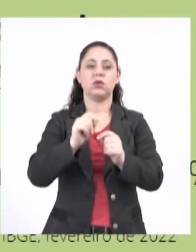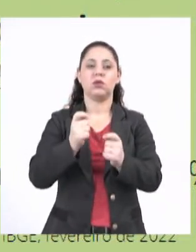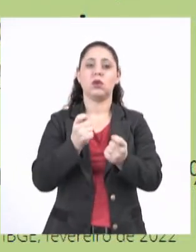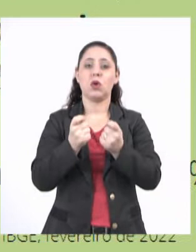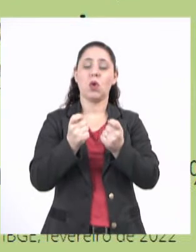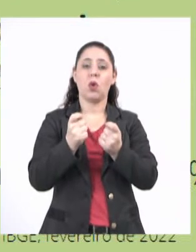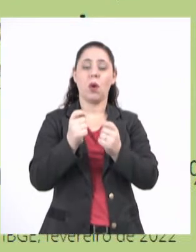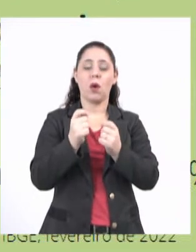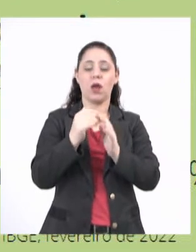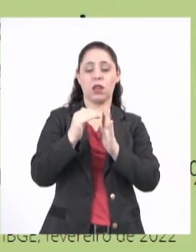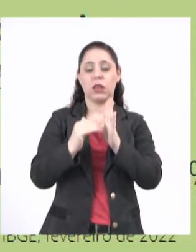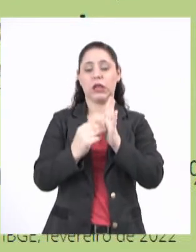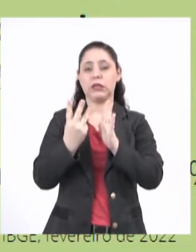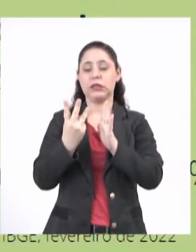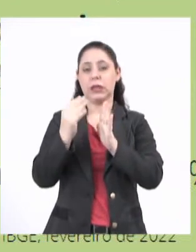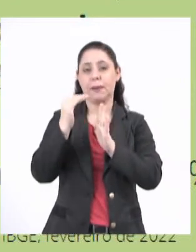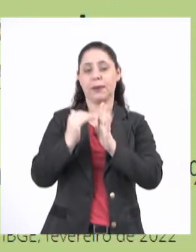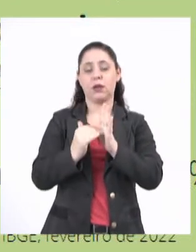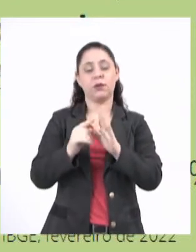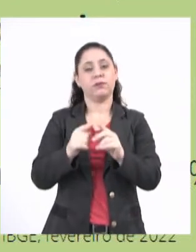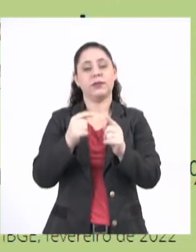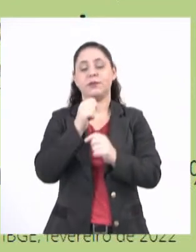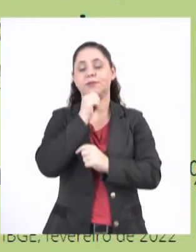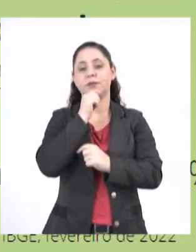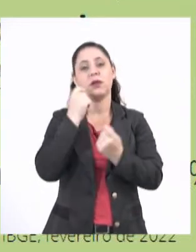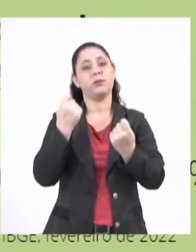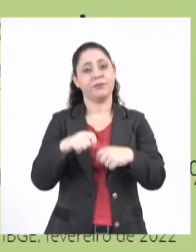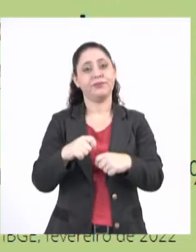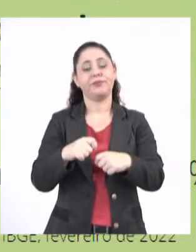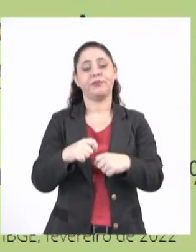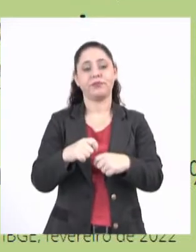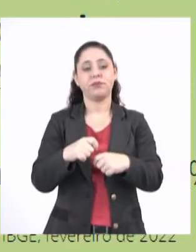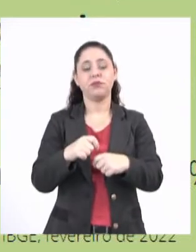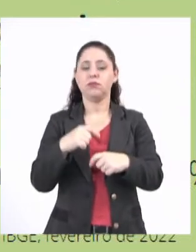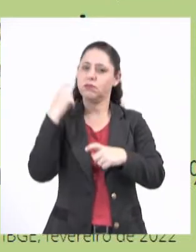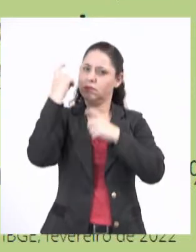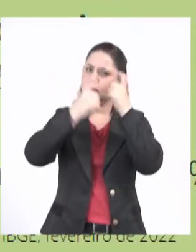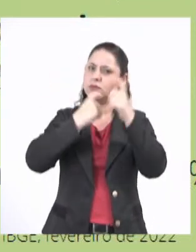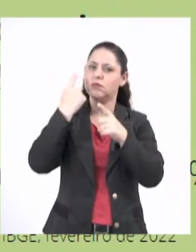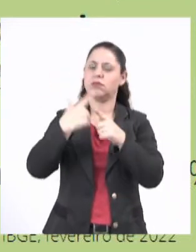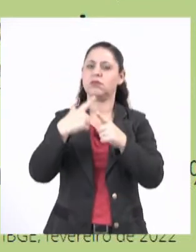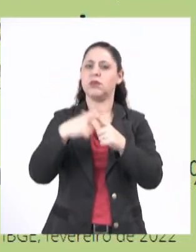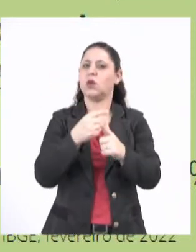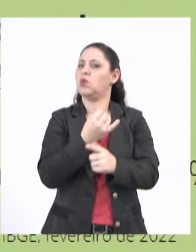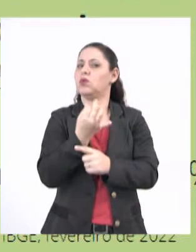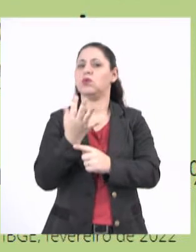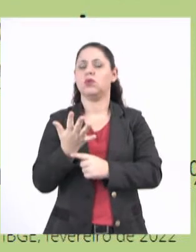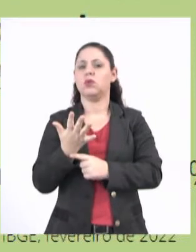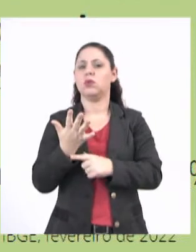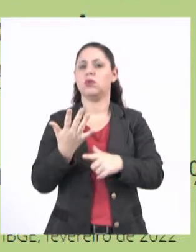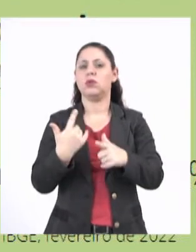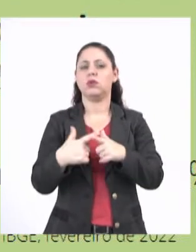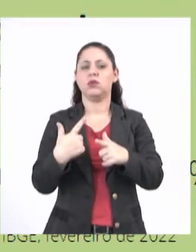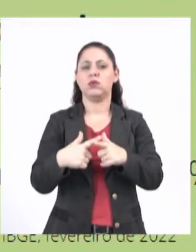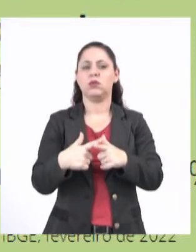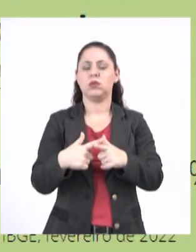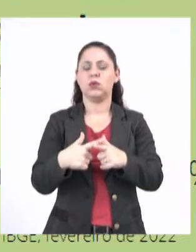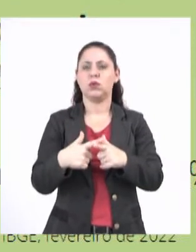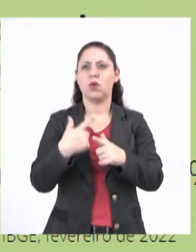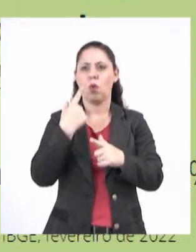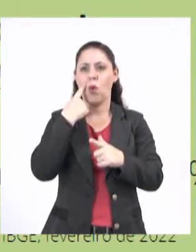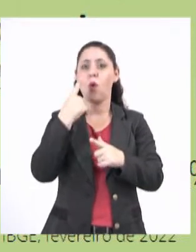que a terceira menor do Brasil, mas a gente ainda tem que ficar preocupado com esse número, porque na hora que a gente olha